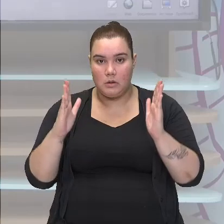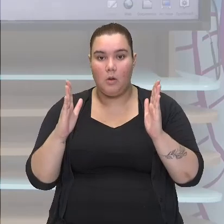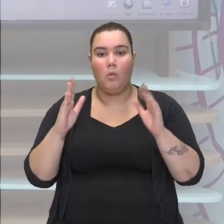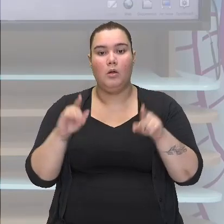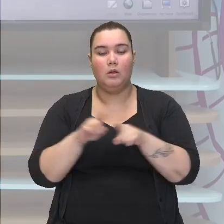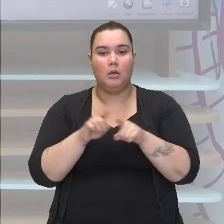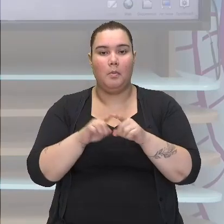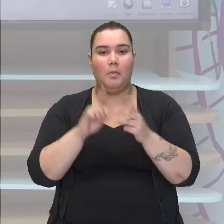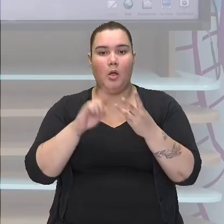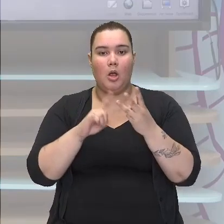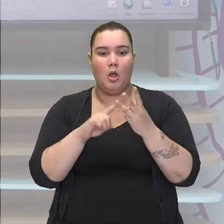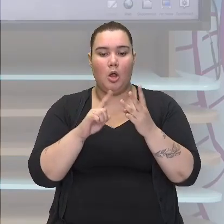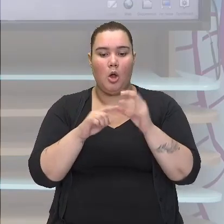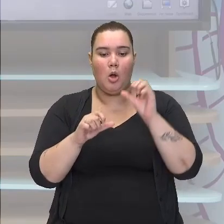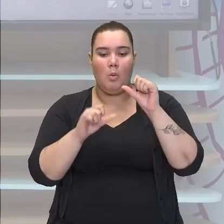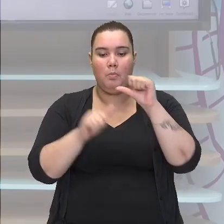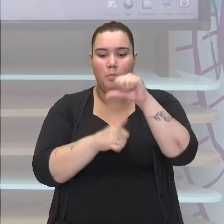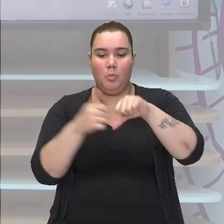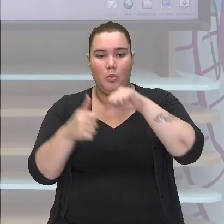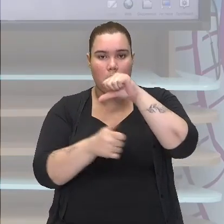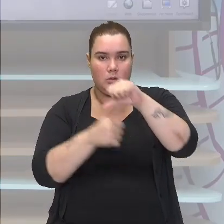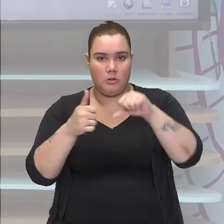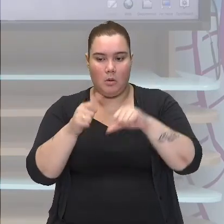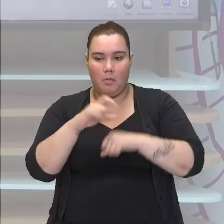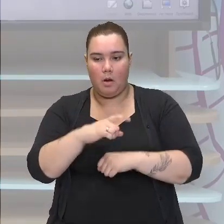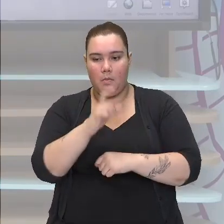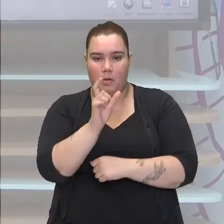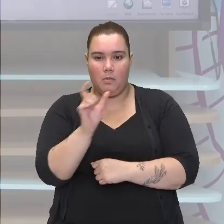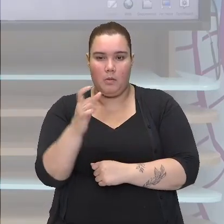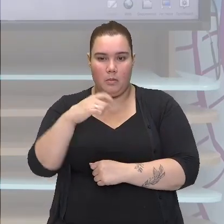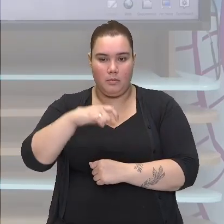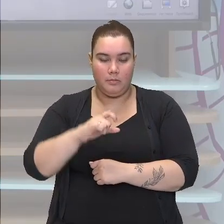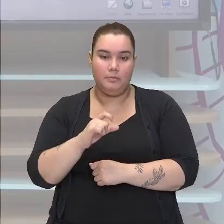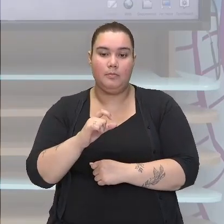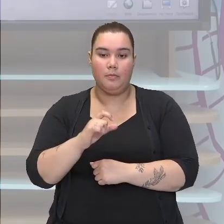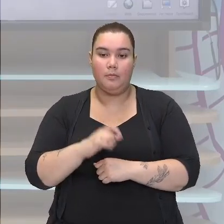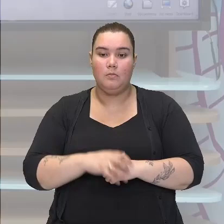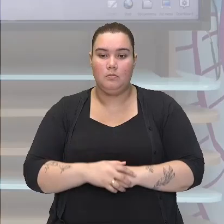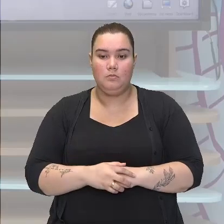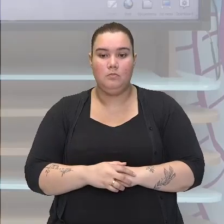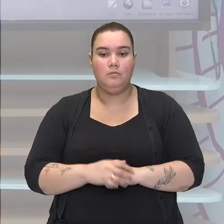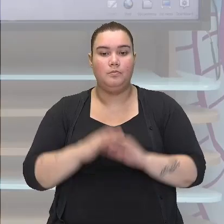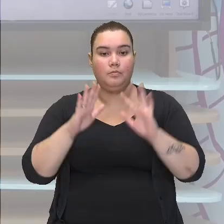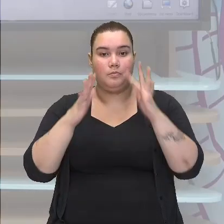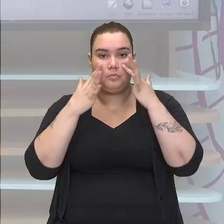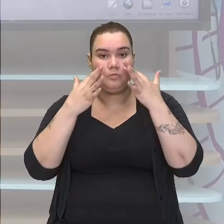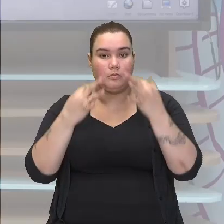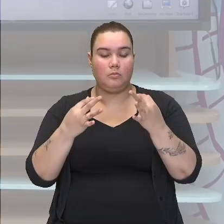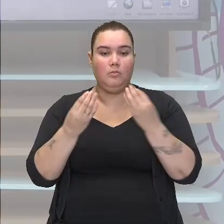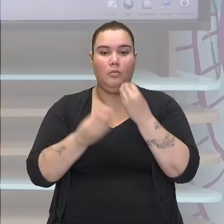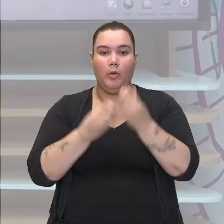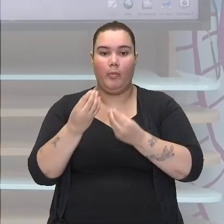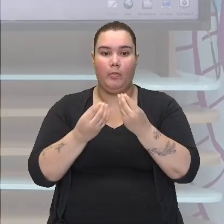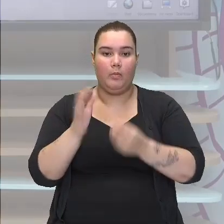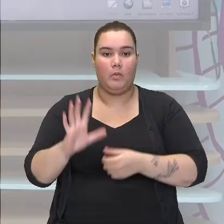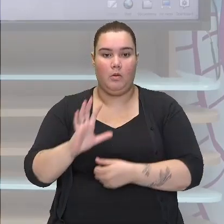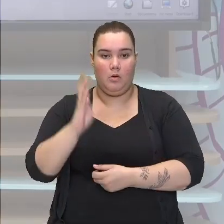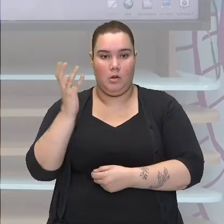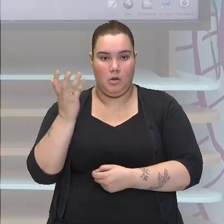que nós temos que ficar atento é como ocorre